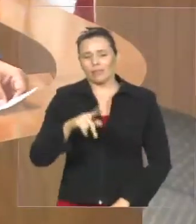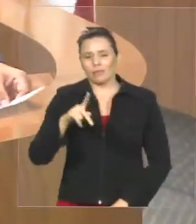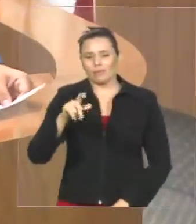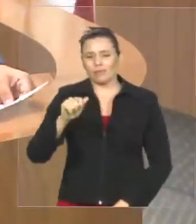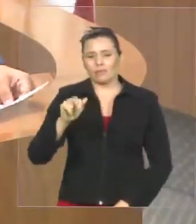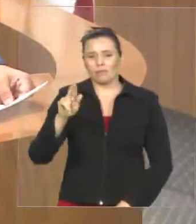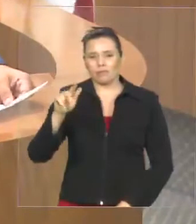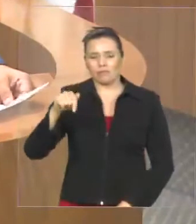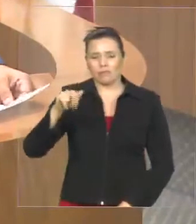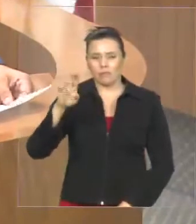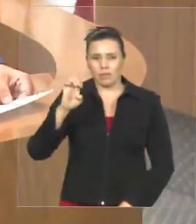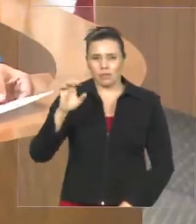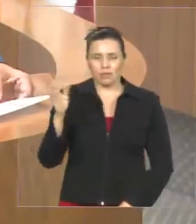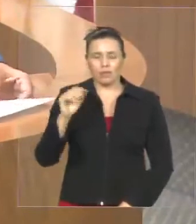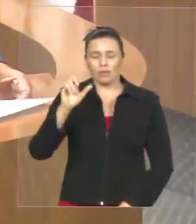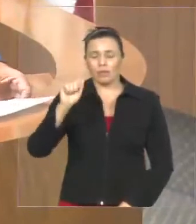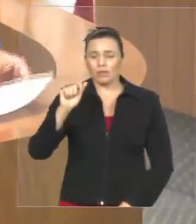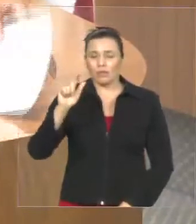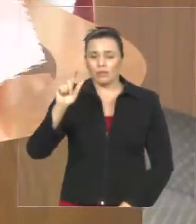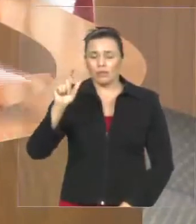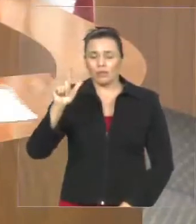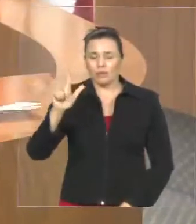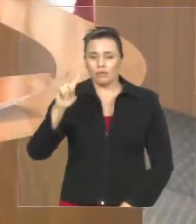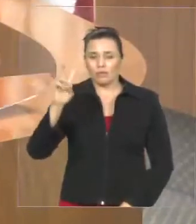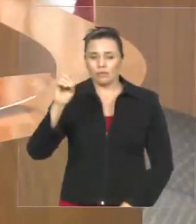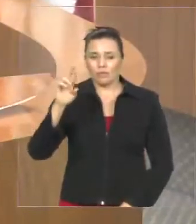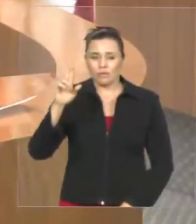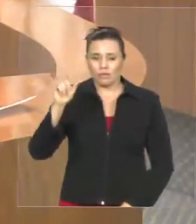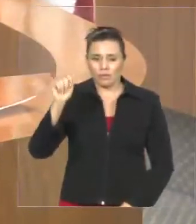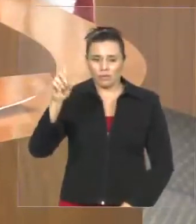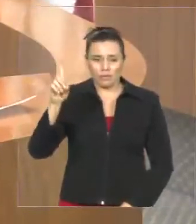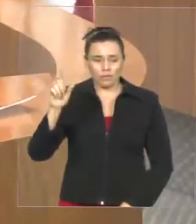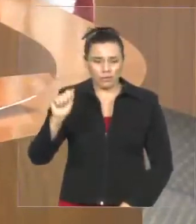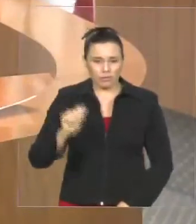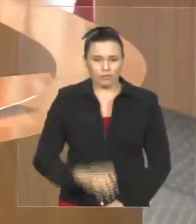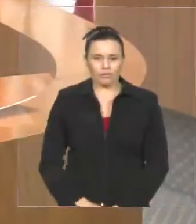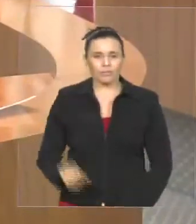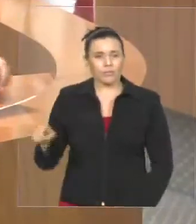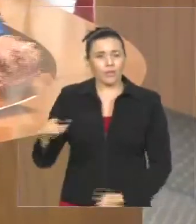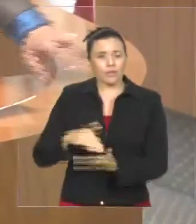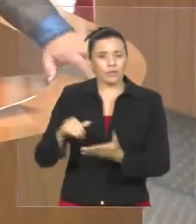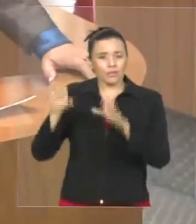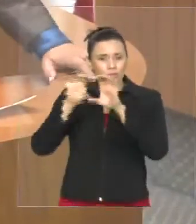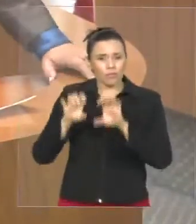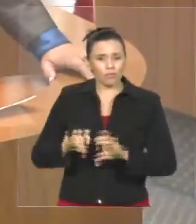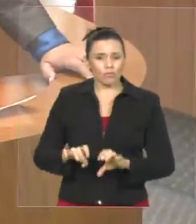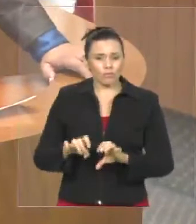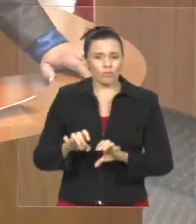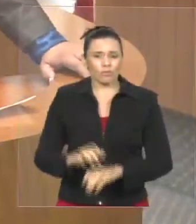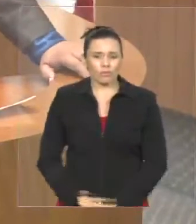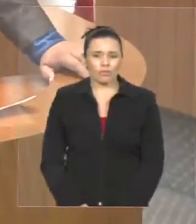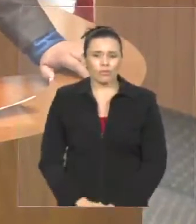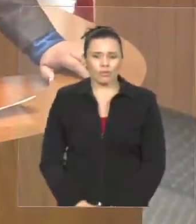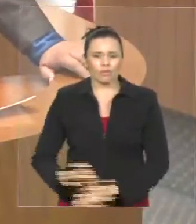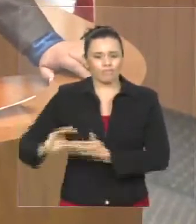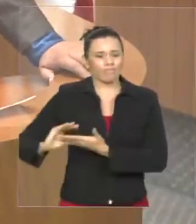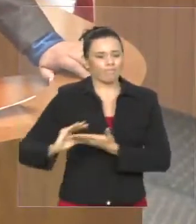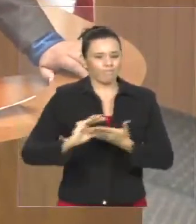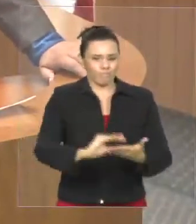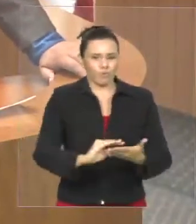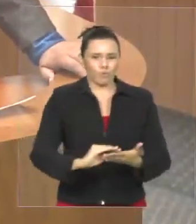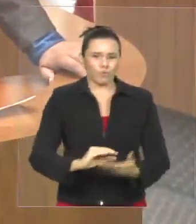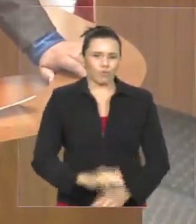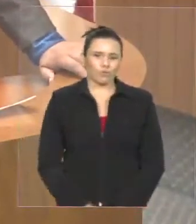do Tesouro Estadual, a Secretaria de Infraestrutura, neste ano, investiu